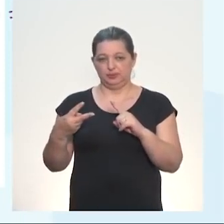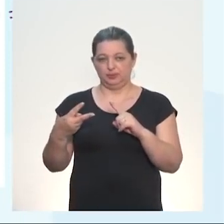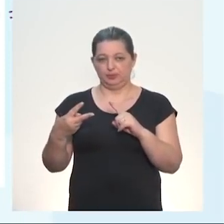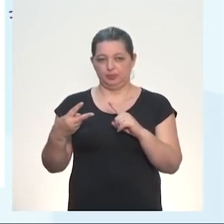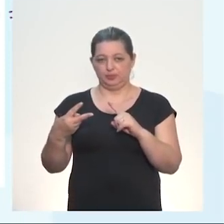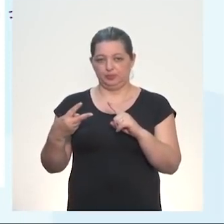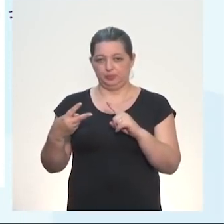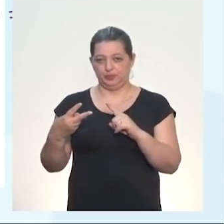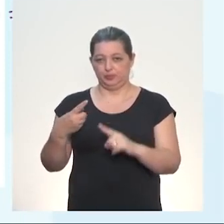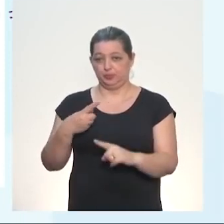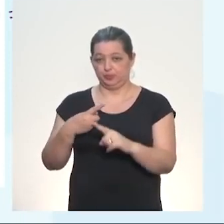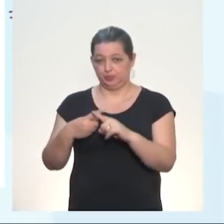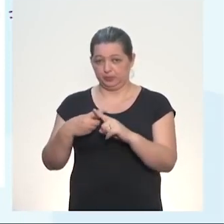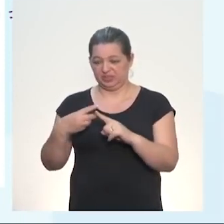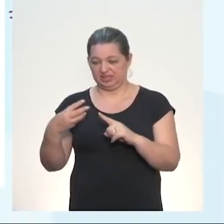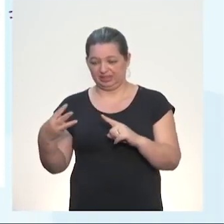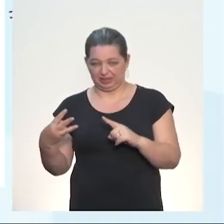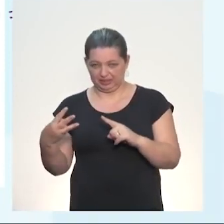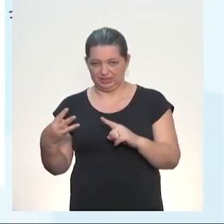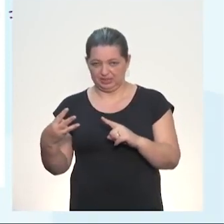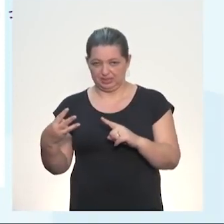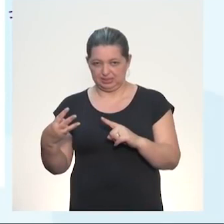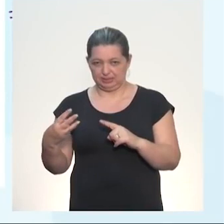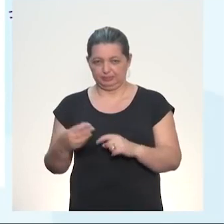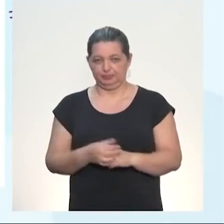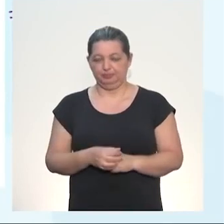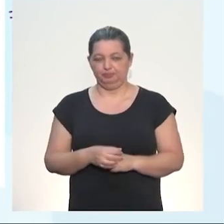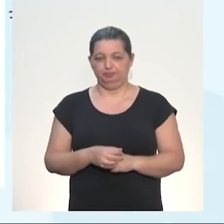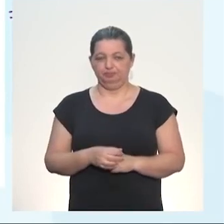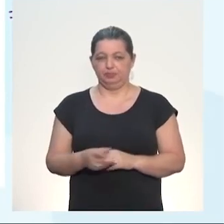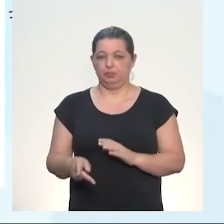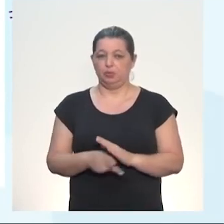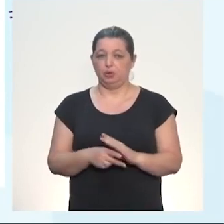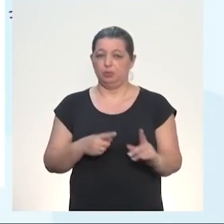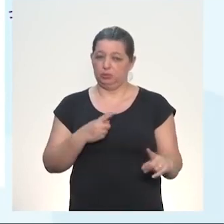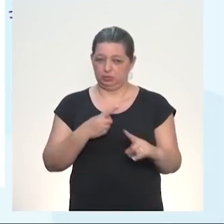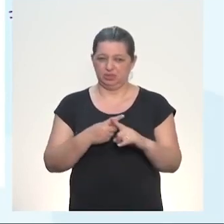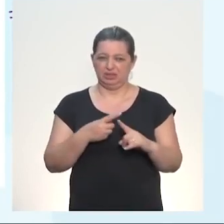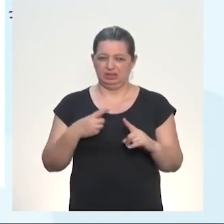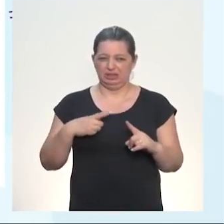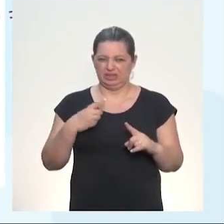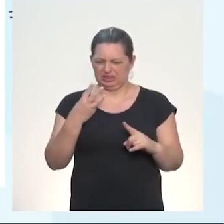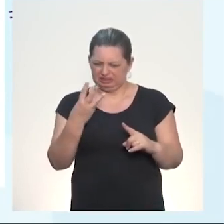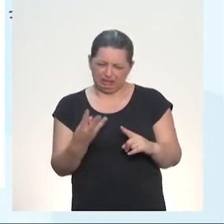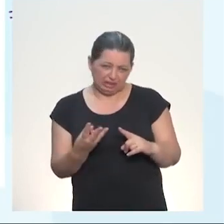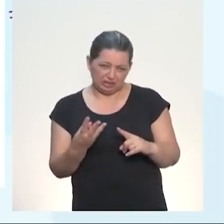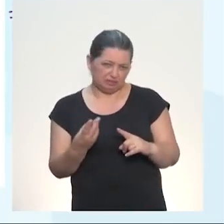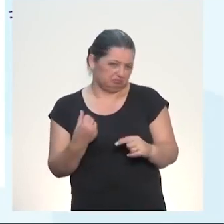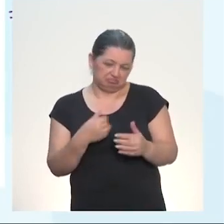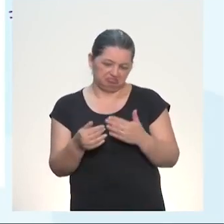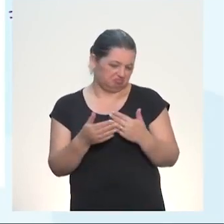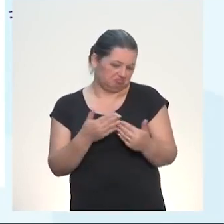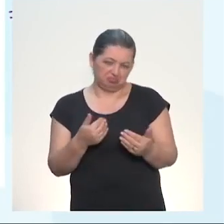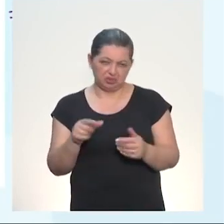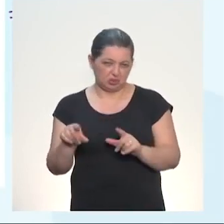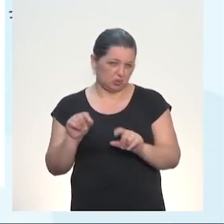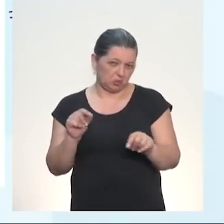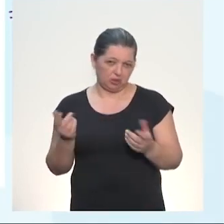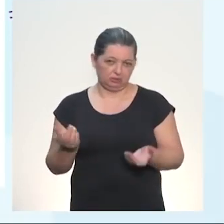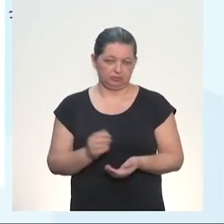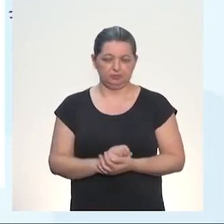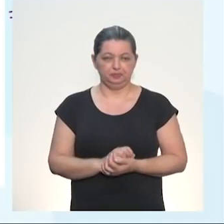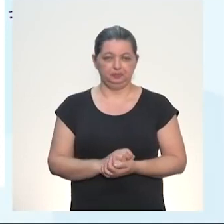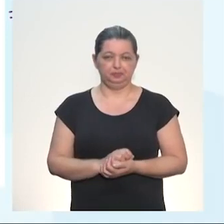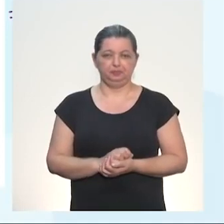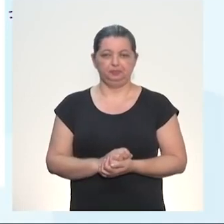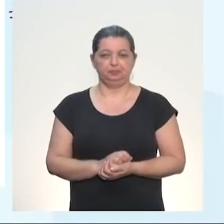valor do C, que é 3. No caso, como é uma multiplicação e tem 3 fatores, tanto faz qual você vai pegar, tá bom? A ordem dos fatores